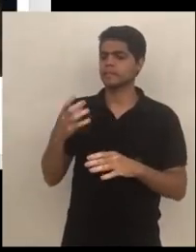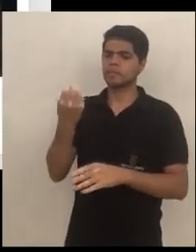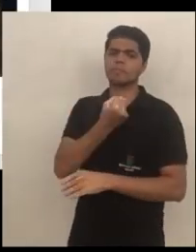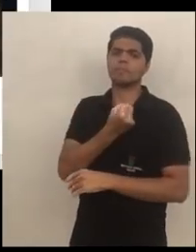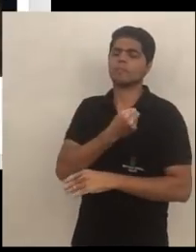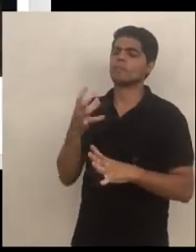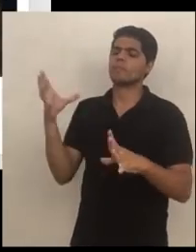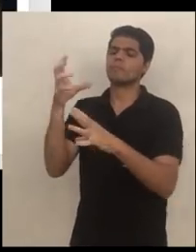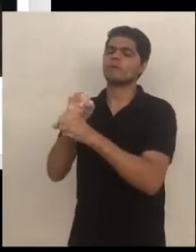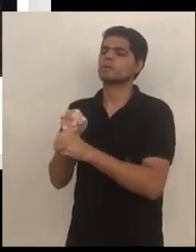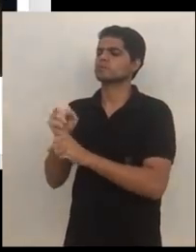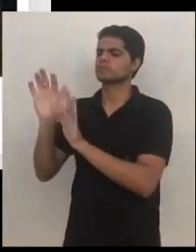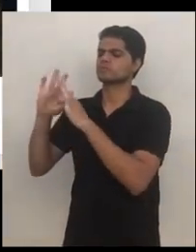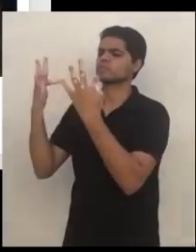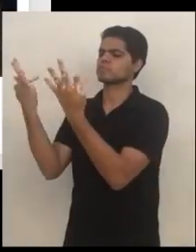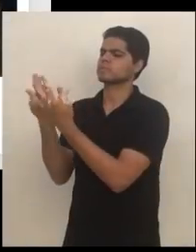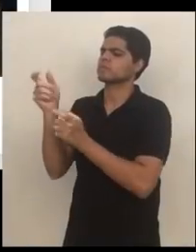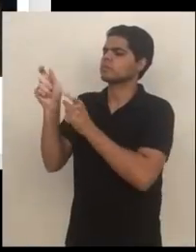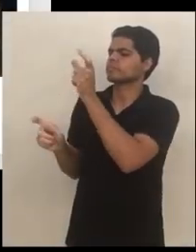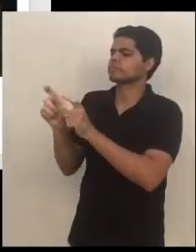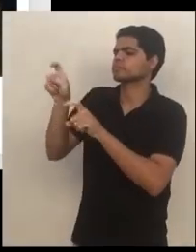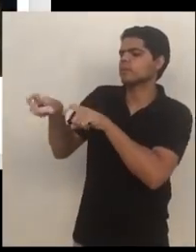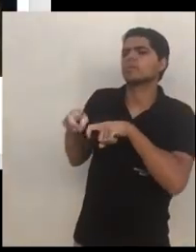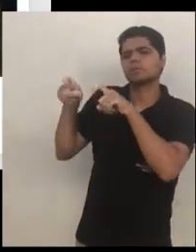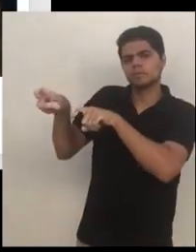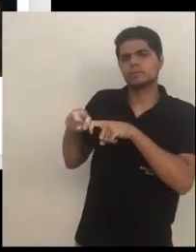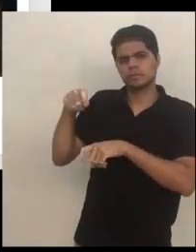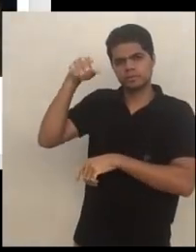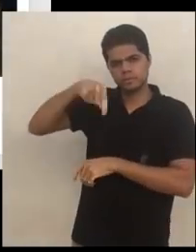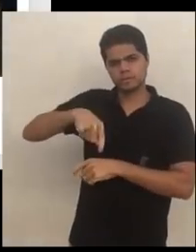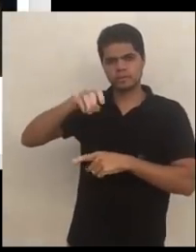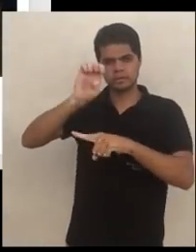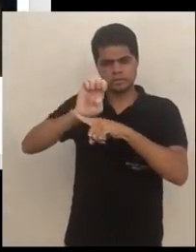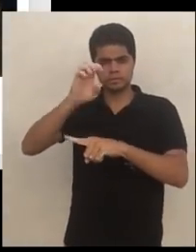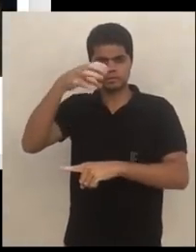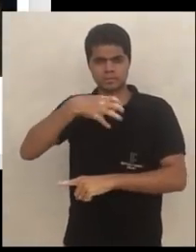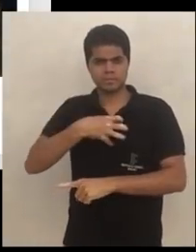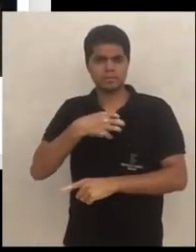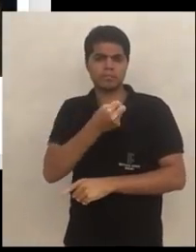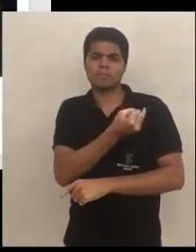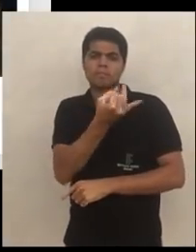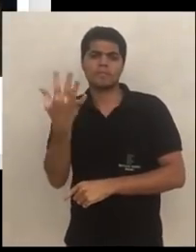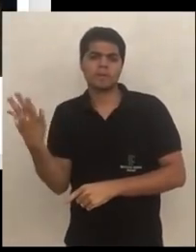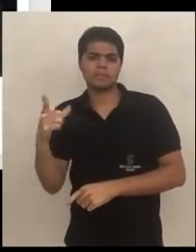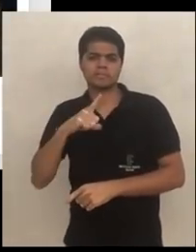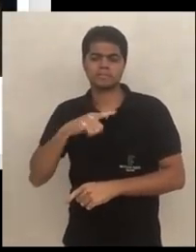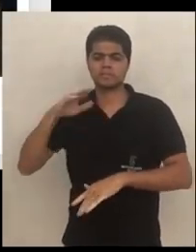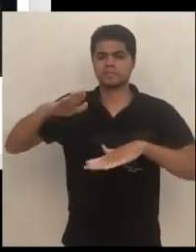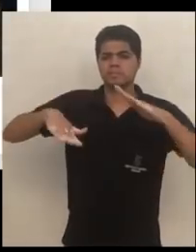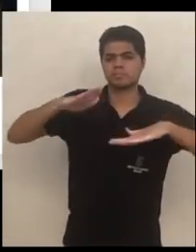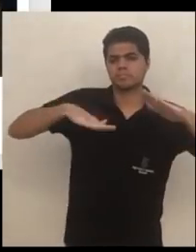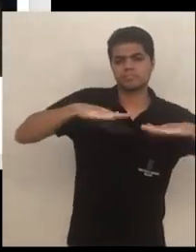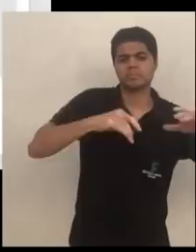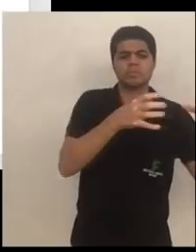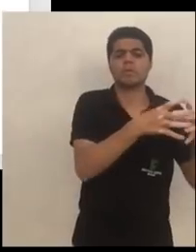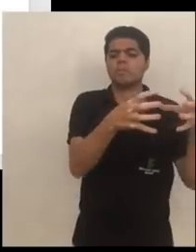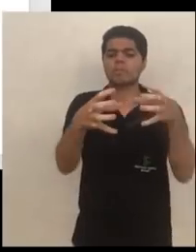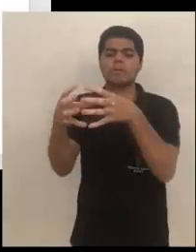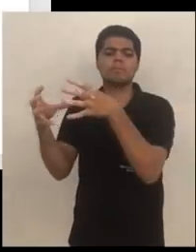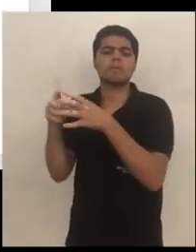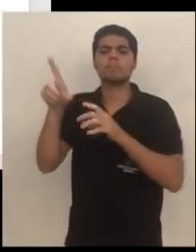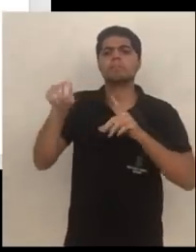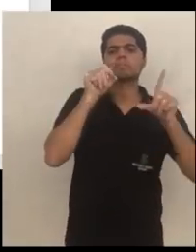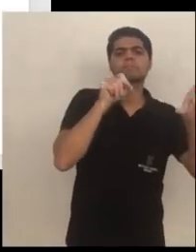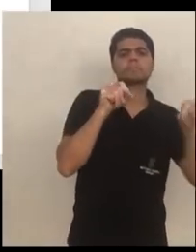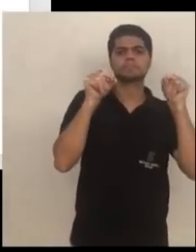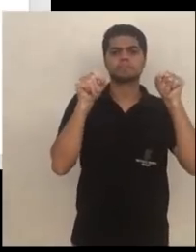do número de agricultores orgânicos que a gente tem certificados aqui no estado da Bahia, em quais modalidades, enfim. E aqui a gente acaba tendo um